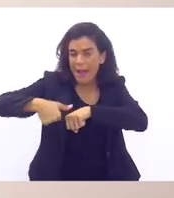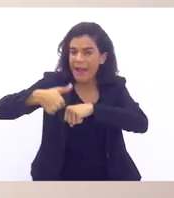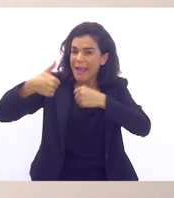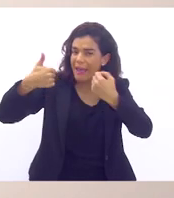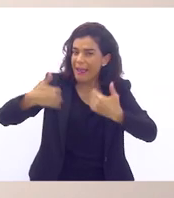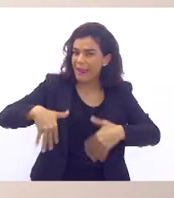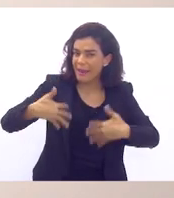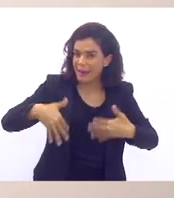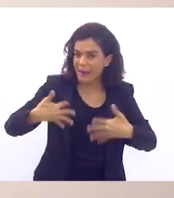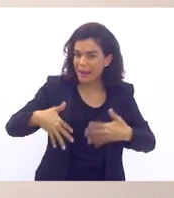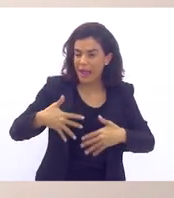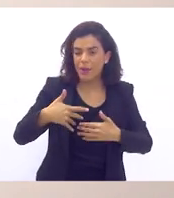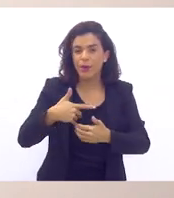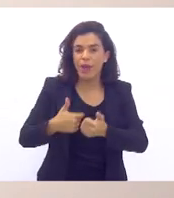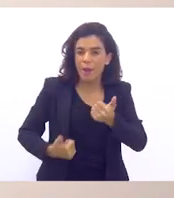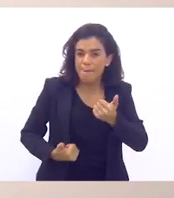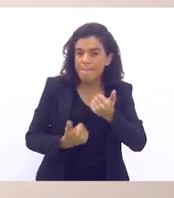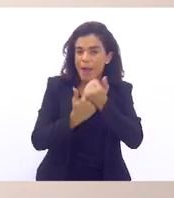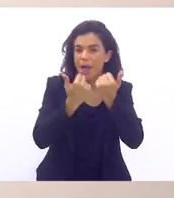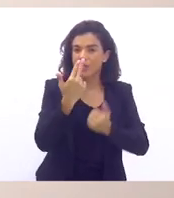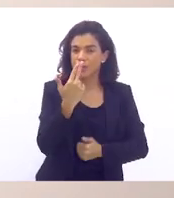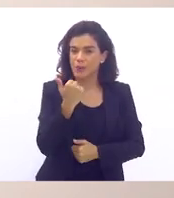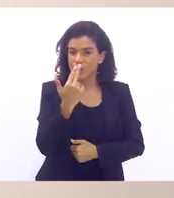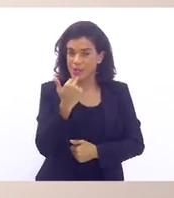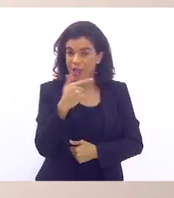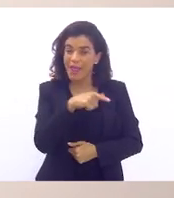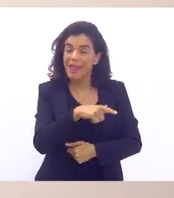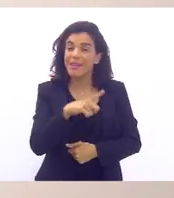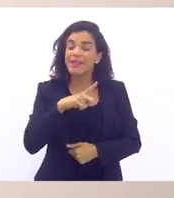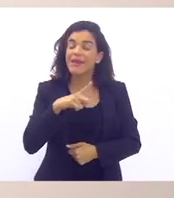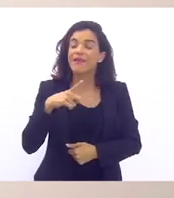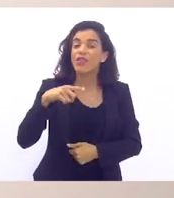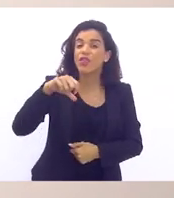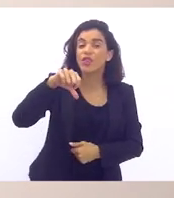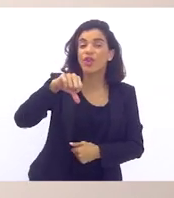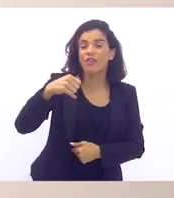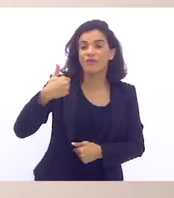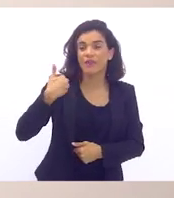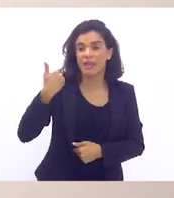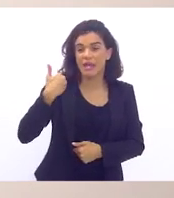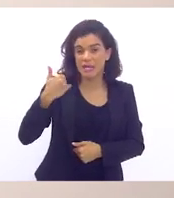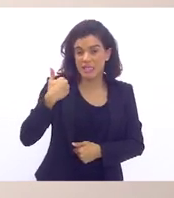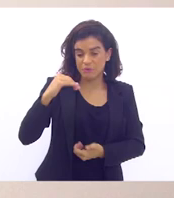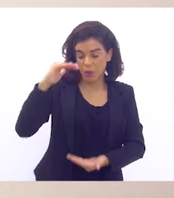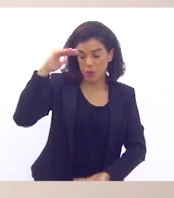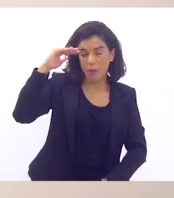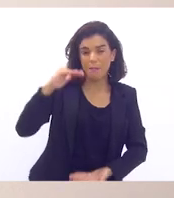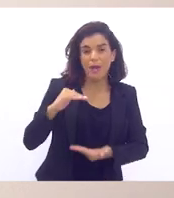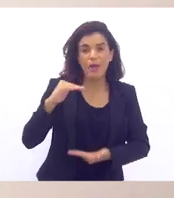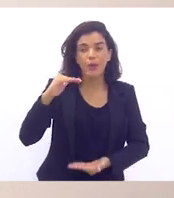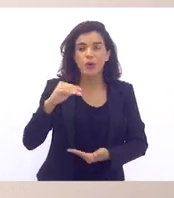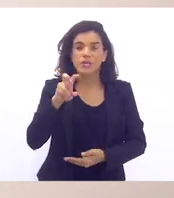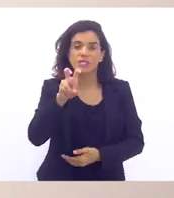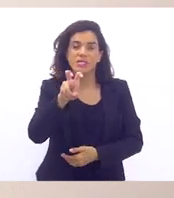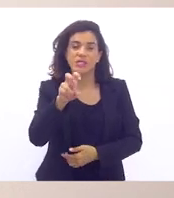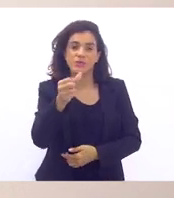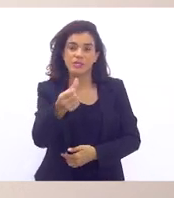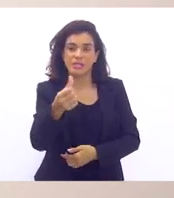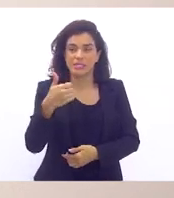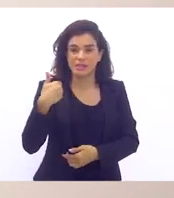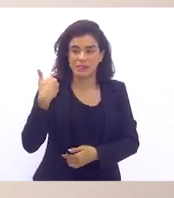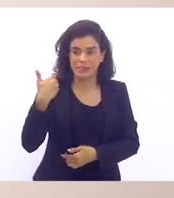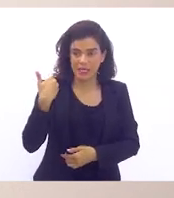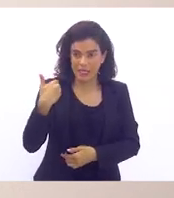é a suplementação o que tem nove anos mas o Gui tem tamanho e peso de criança de 5 6 anos